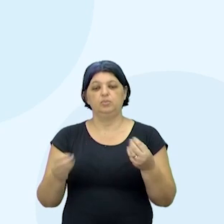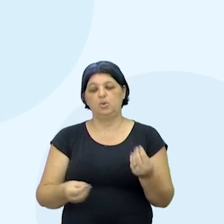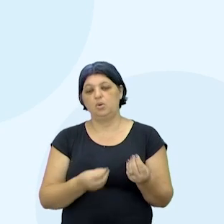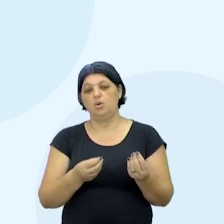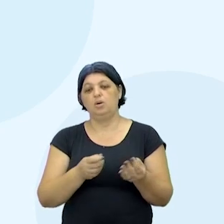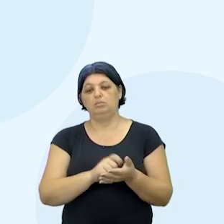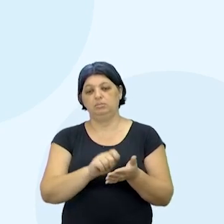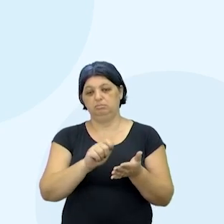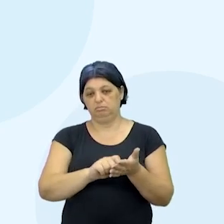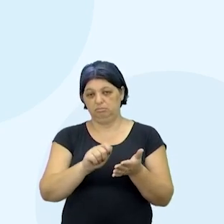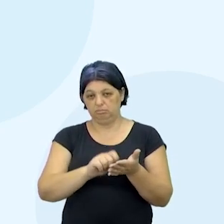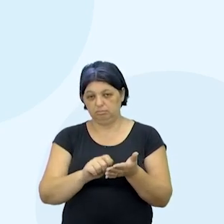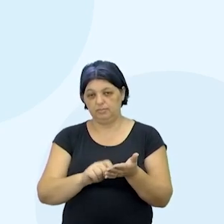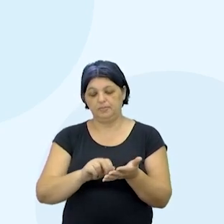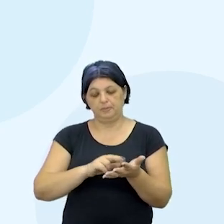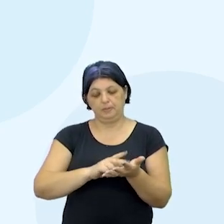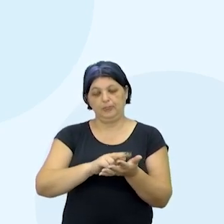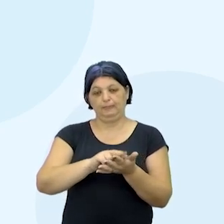cinematográfica, de